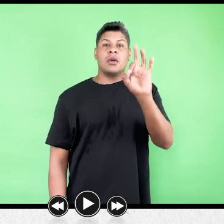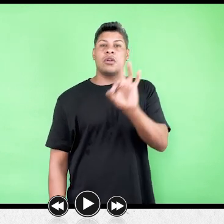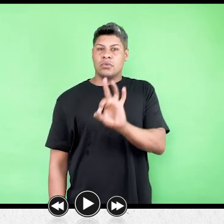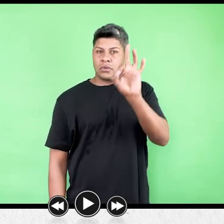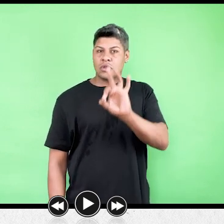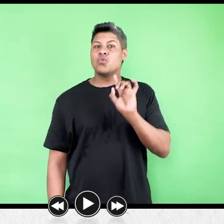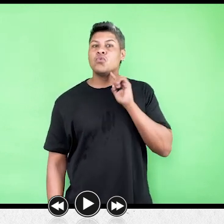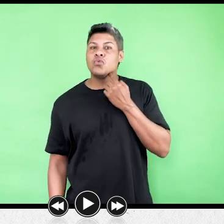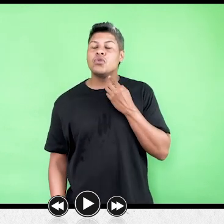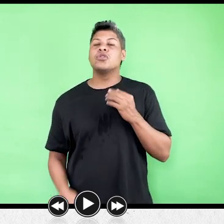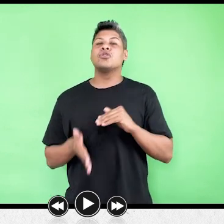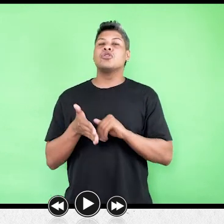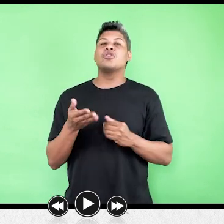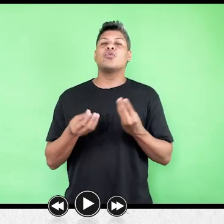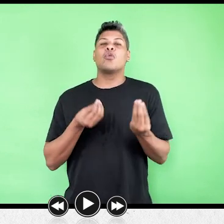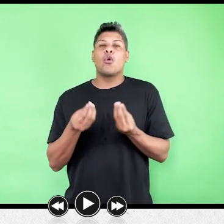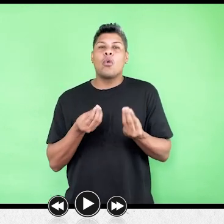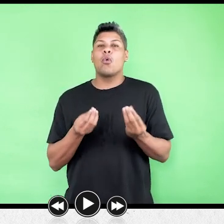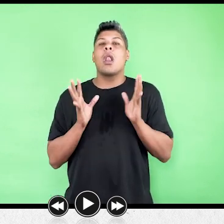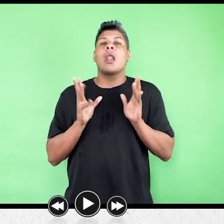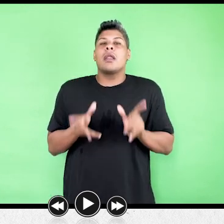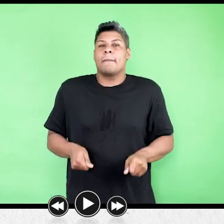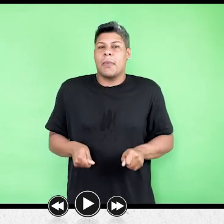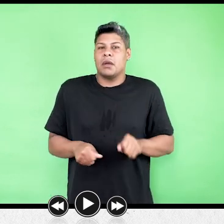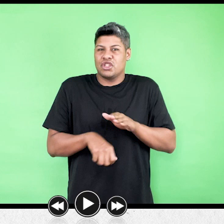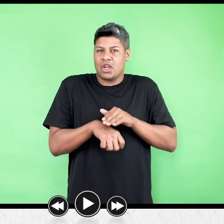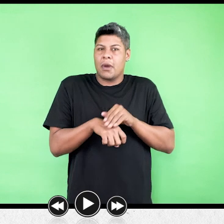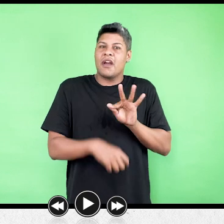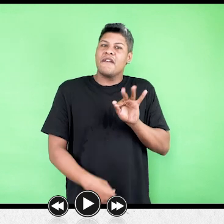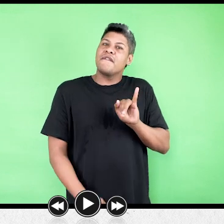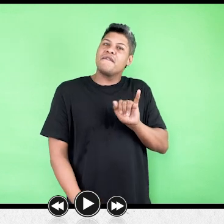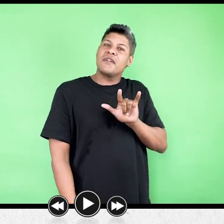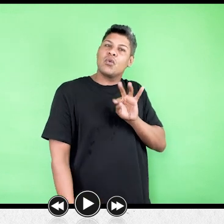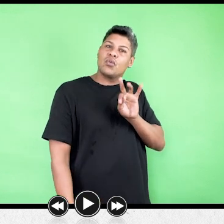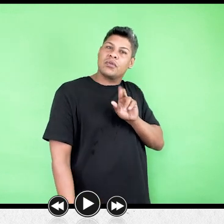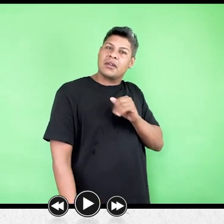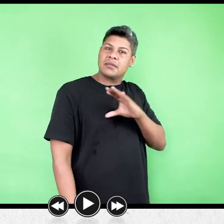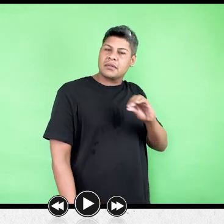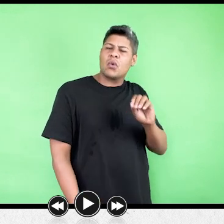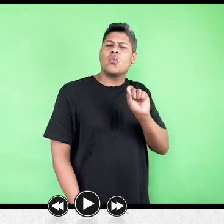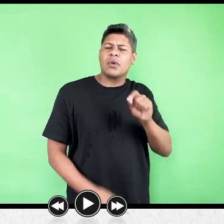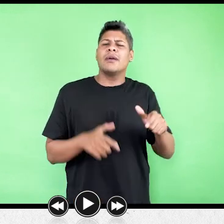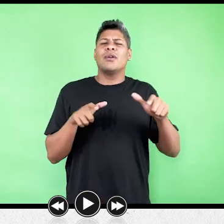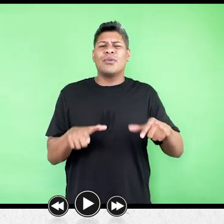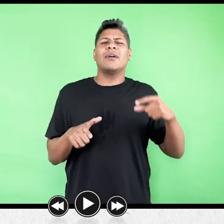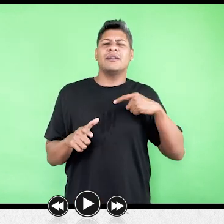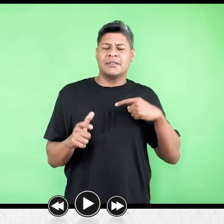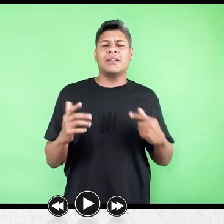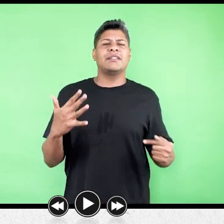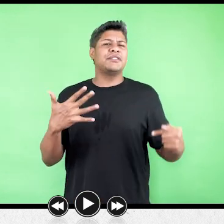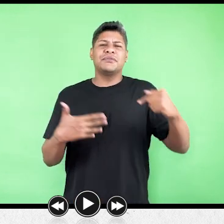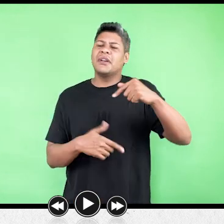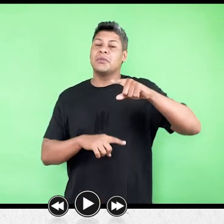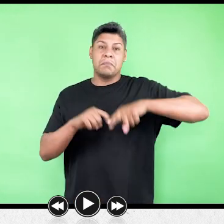das impurezas vão ser removidos na etapa de filtração. Então, os filtros, né, na verdade, são tanques compostos por diversos meios